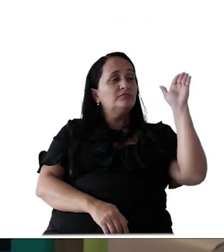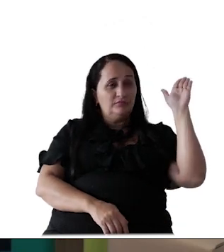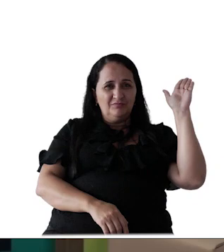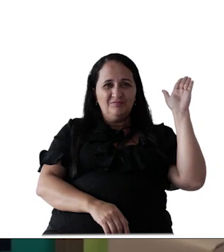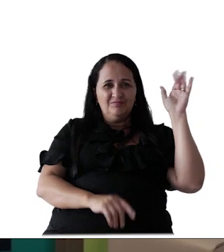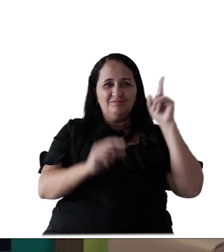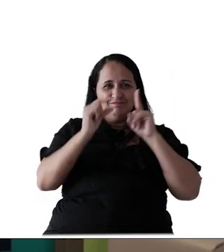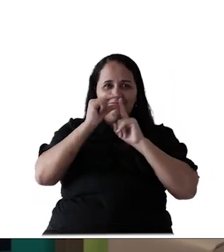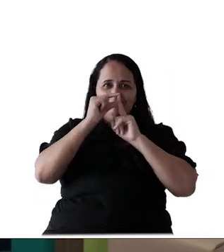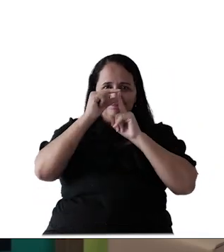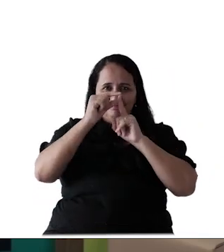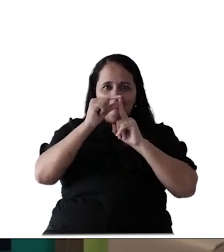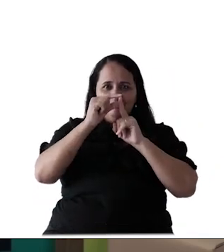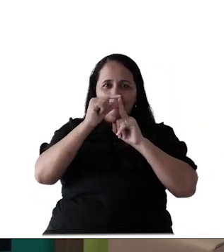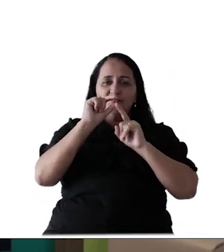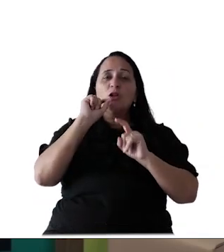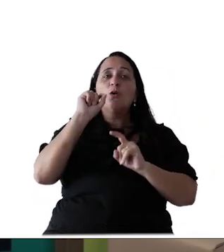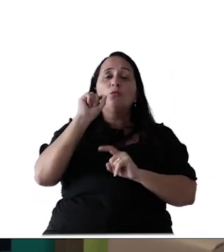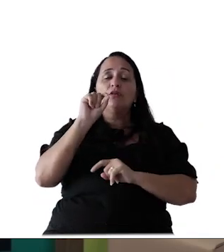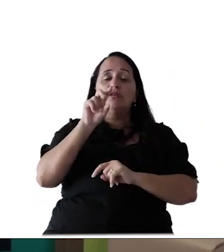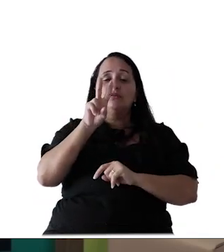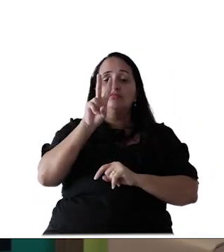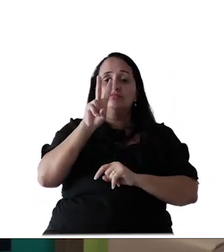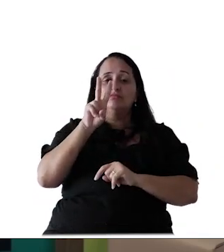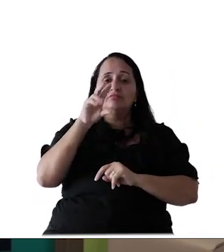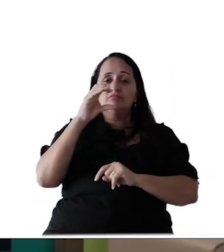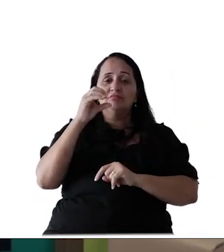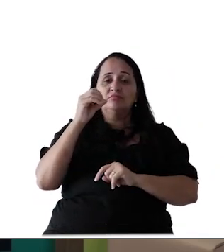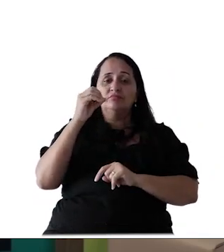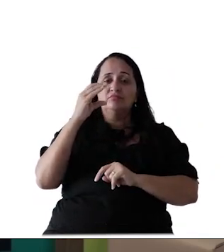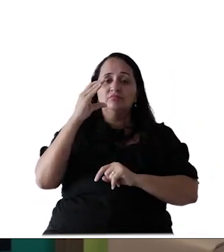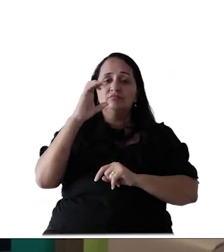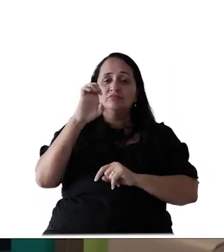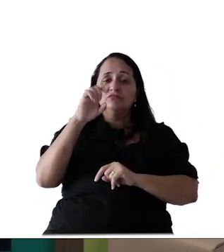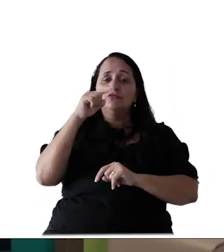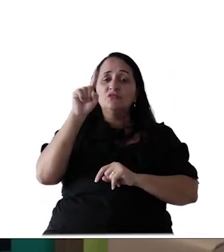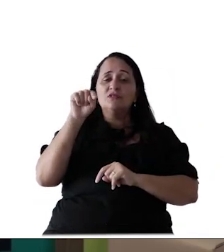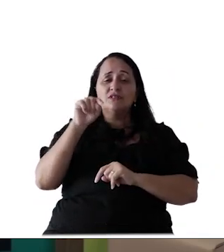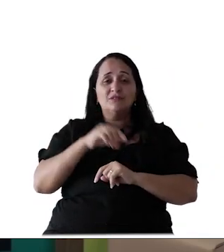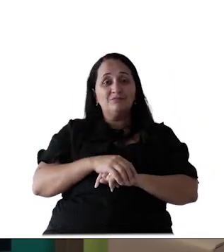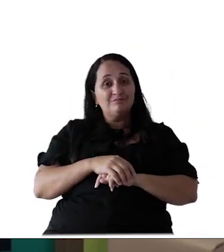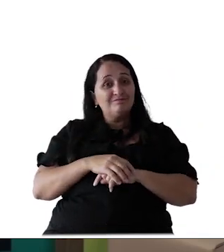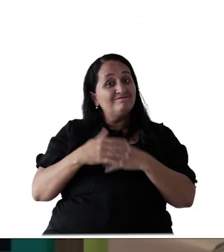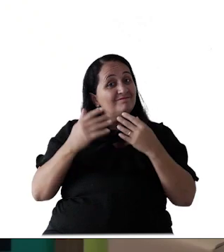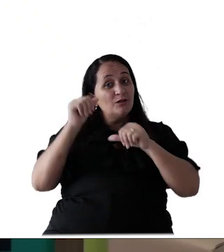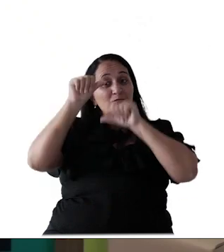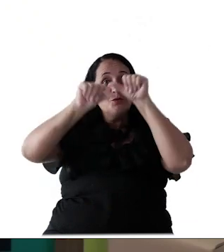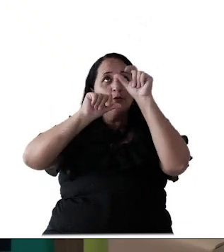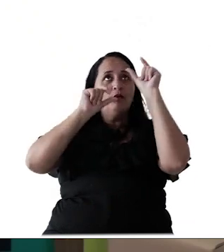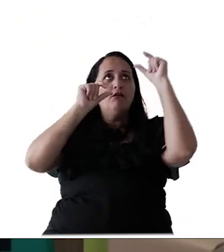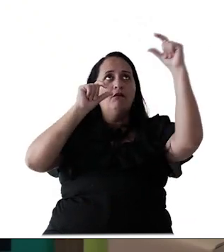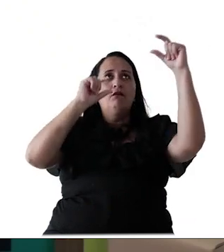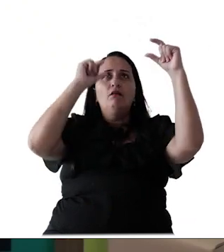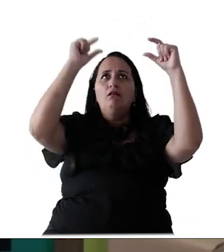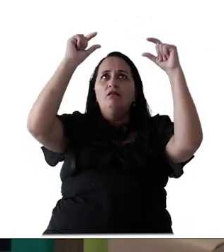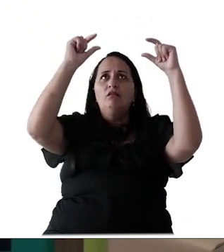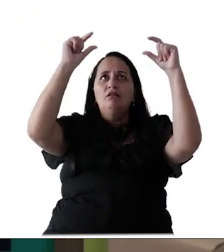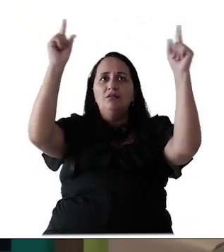seria a origem de hoje do que nós chamamos você. Passou a